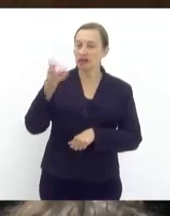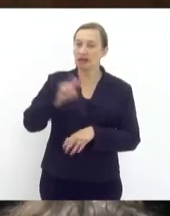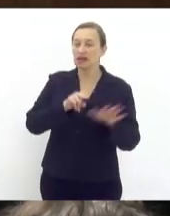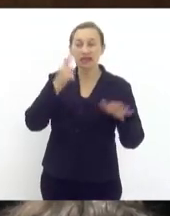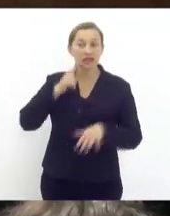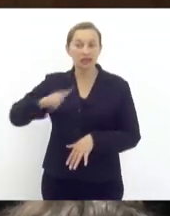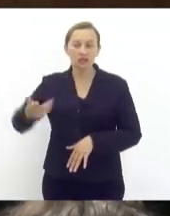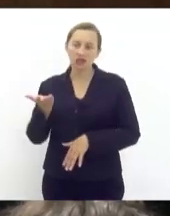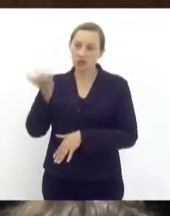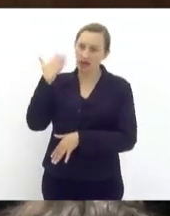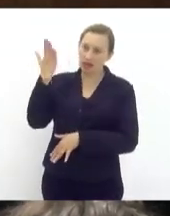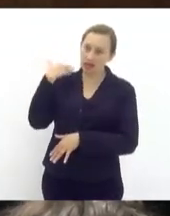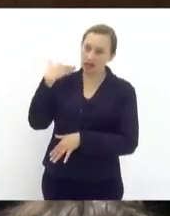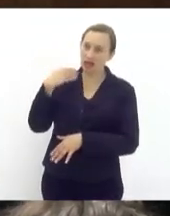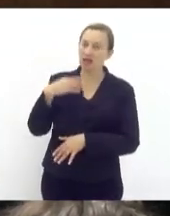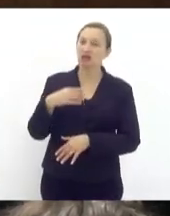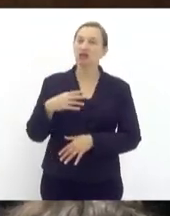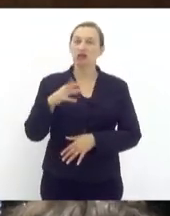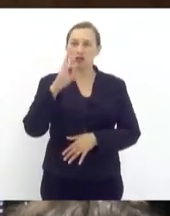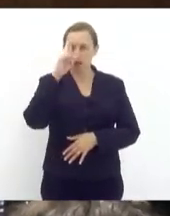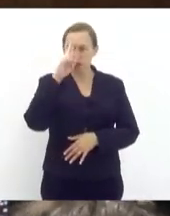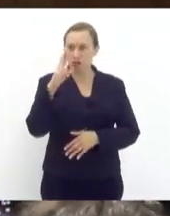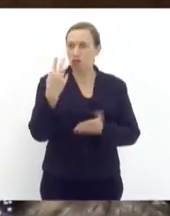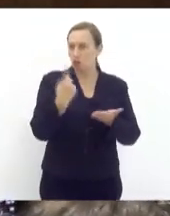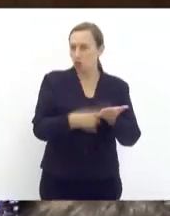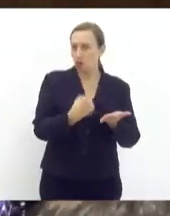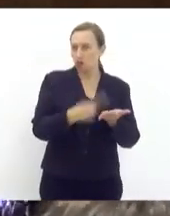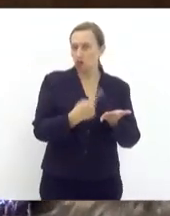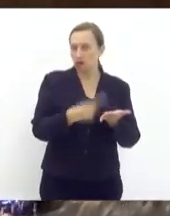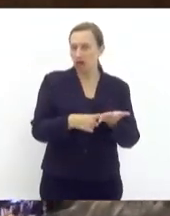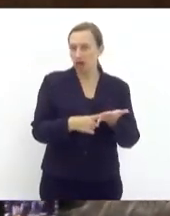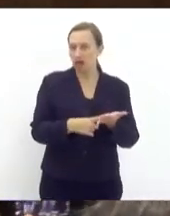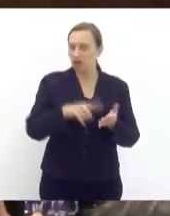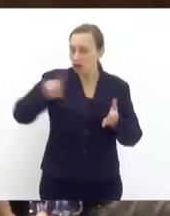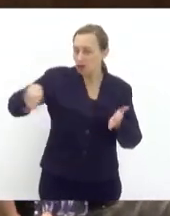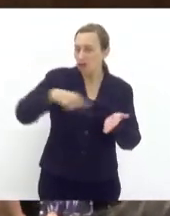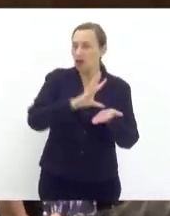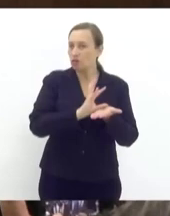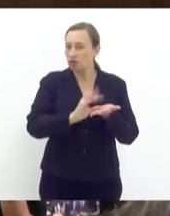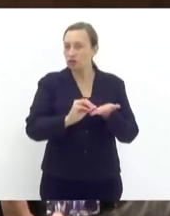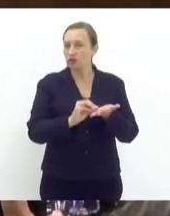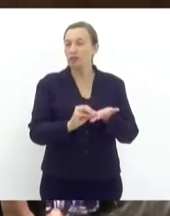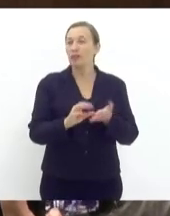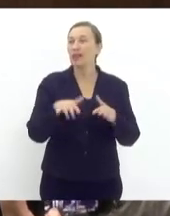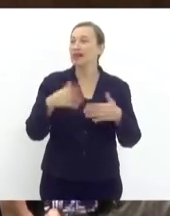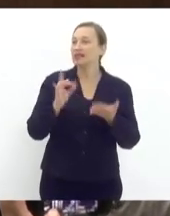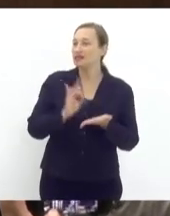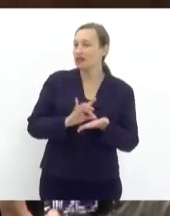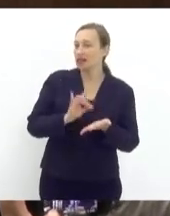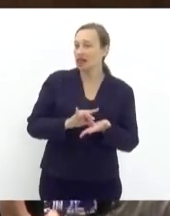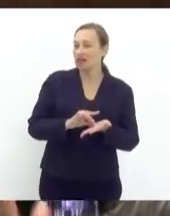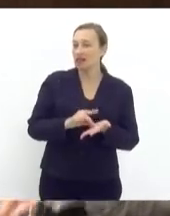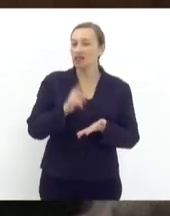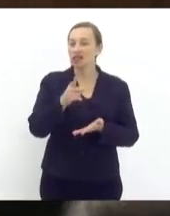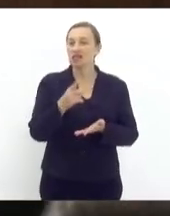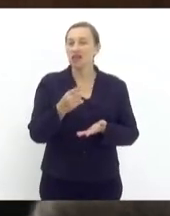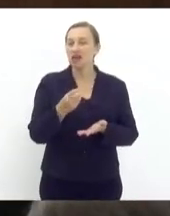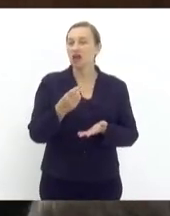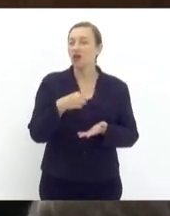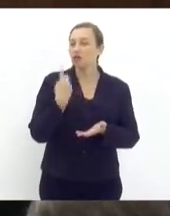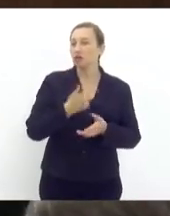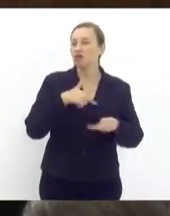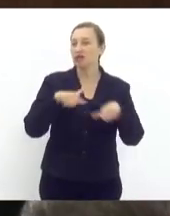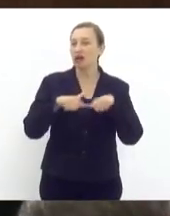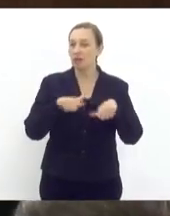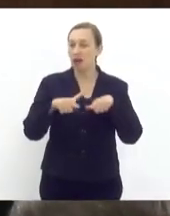prontificou a colocar e vossa excelência cumpriu acordado trouxe o projeto a pauta na verdade isso aqui é consagração do dever do parlamentar